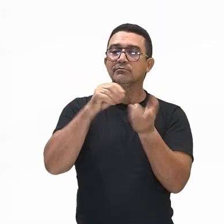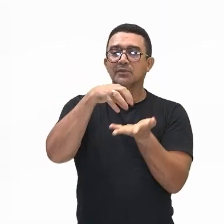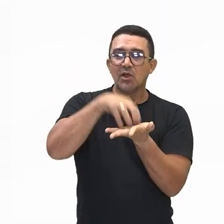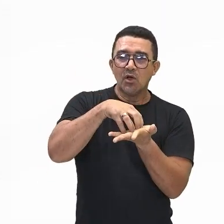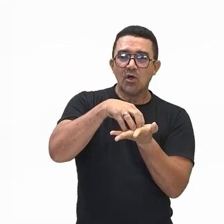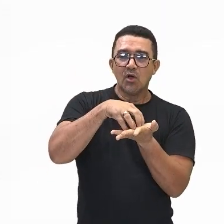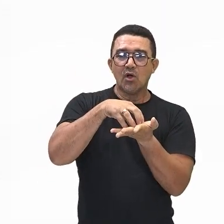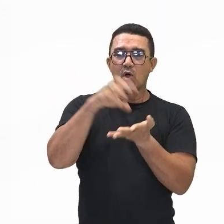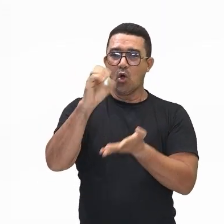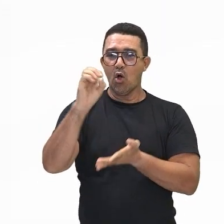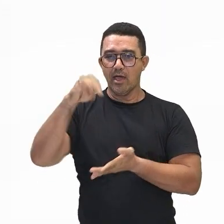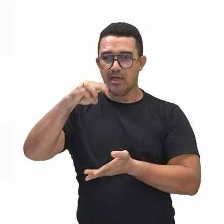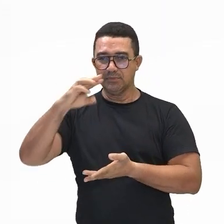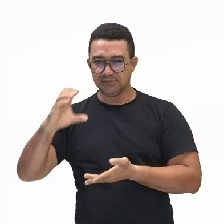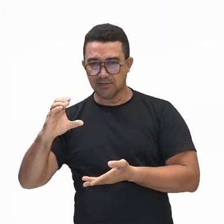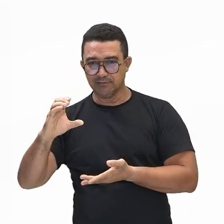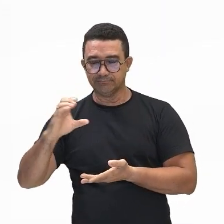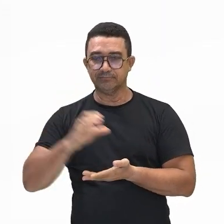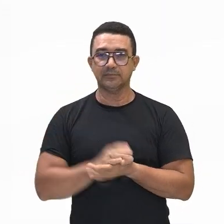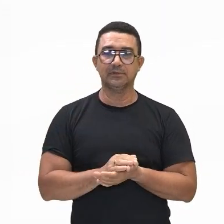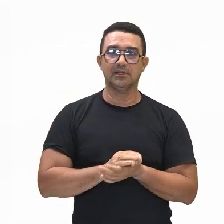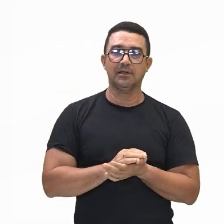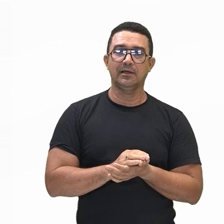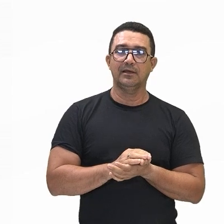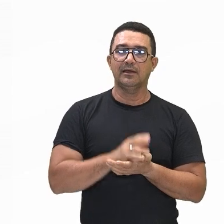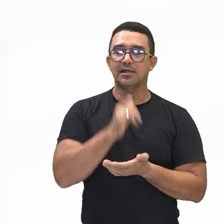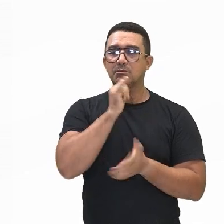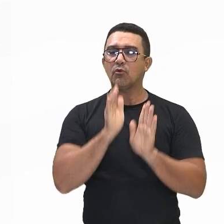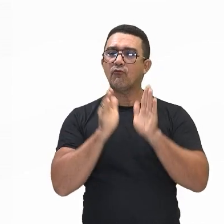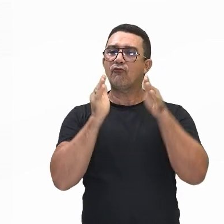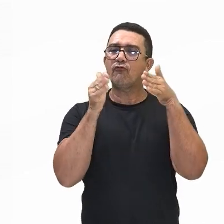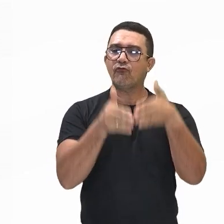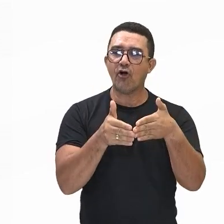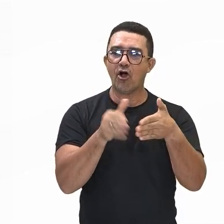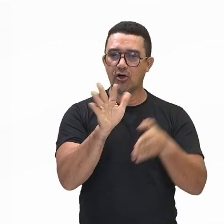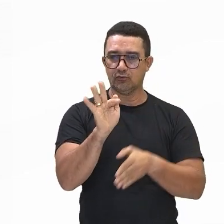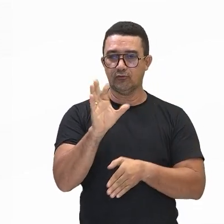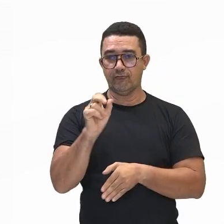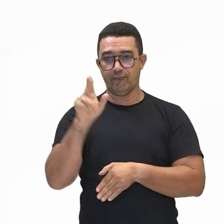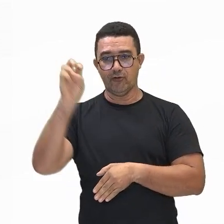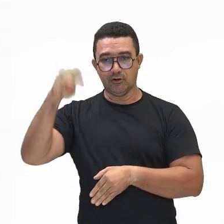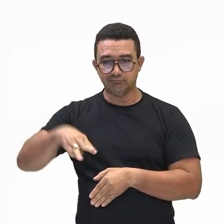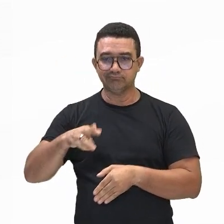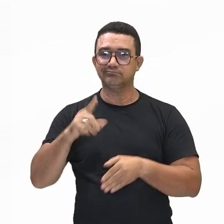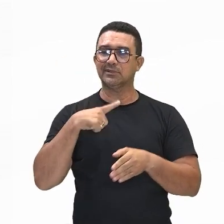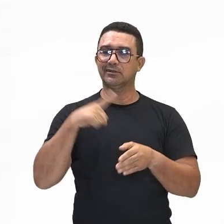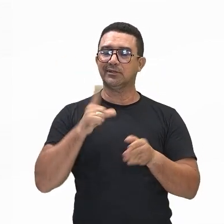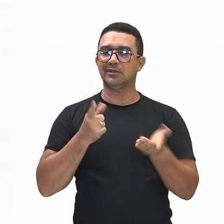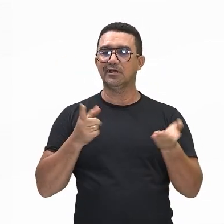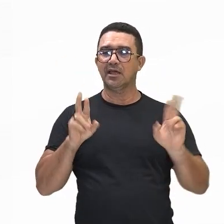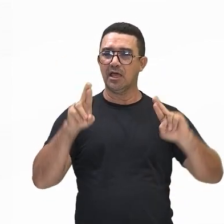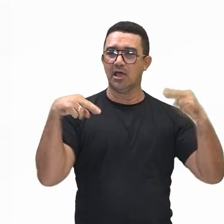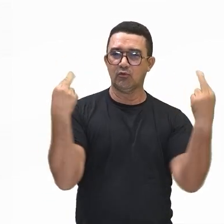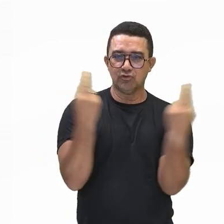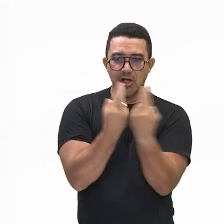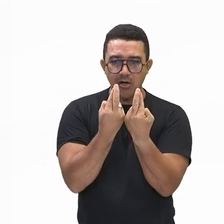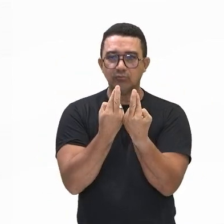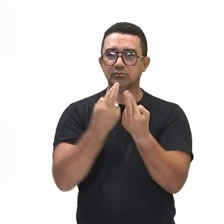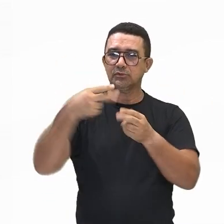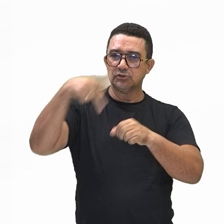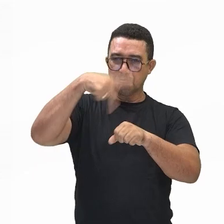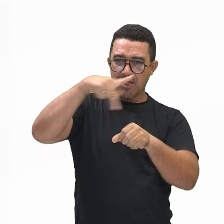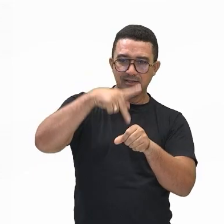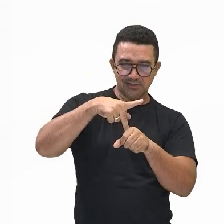né, principalmente como um fórum, tá? E esse fórum acaba reunindo os países membros que estão